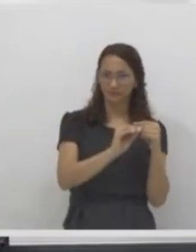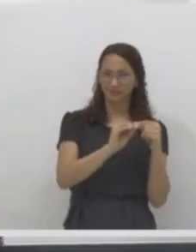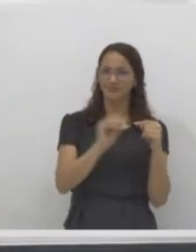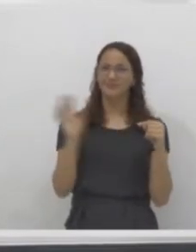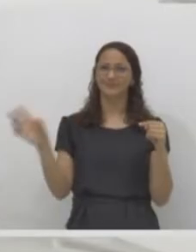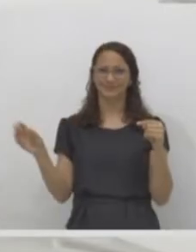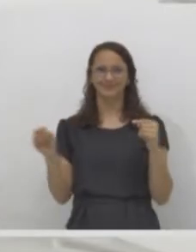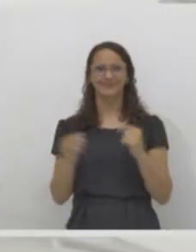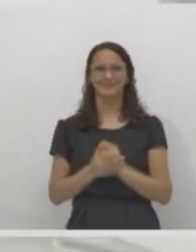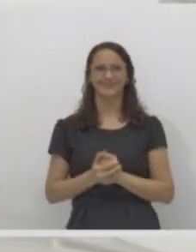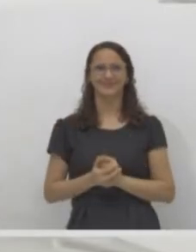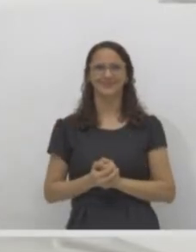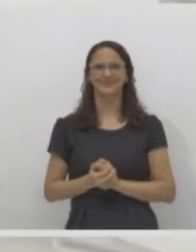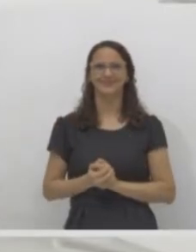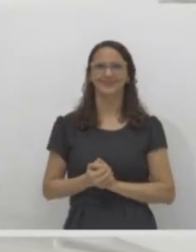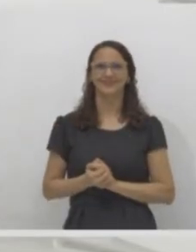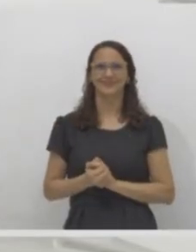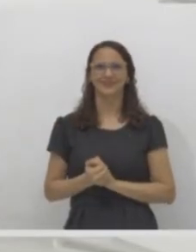lá?